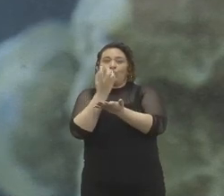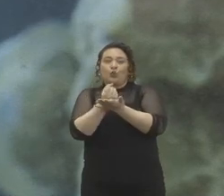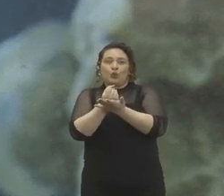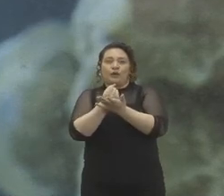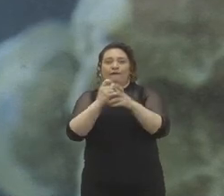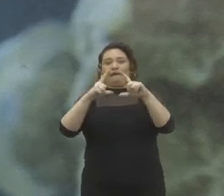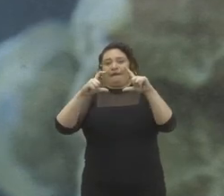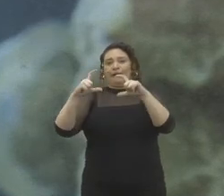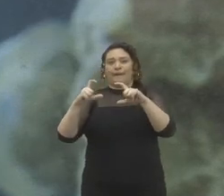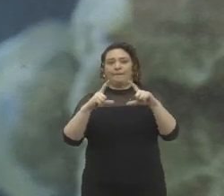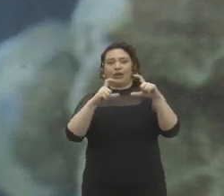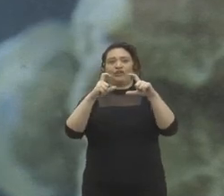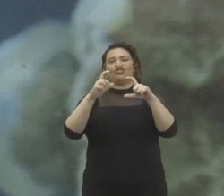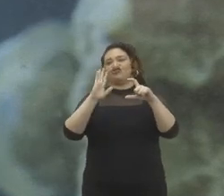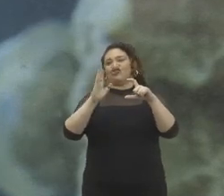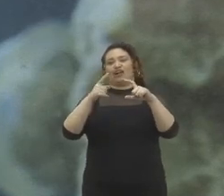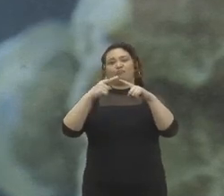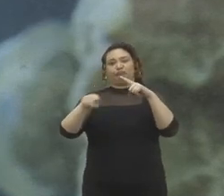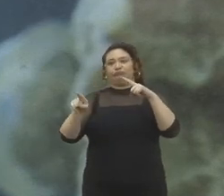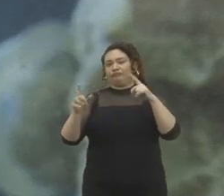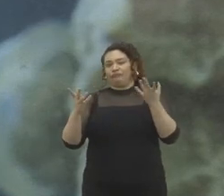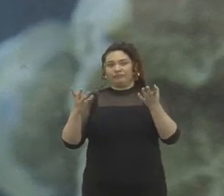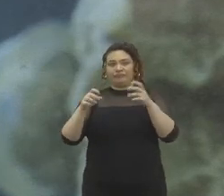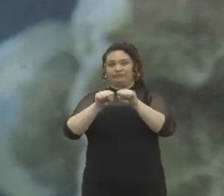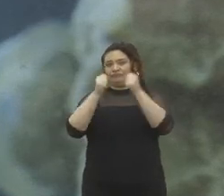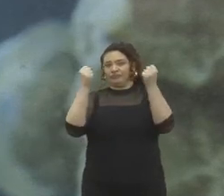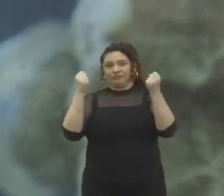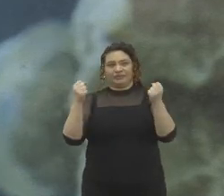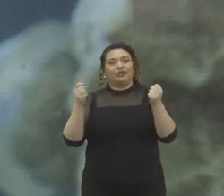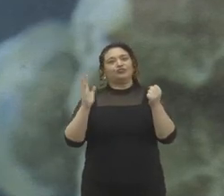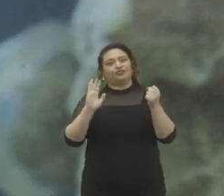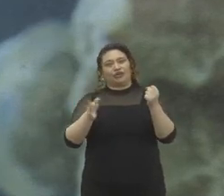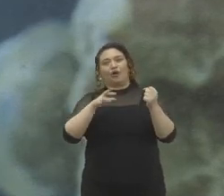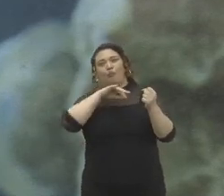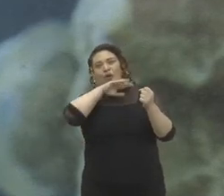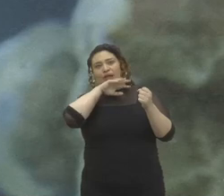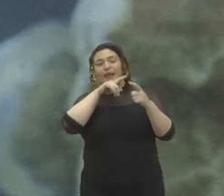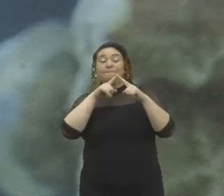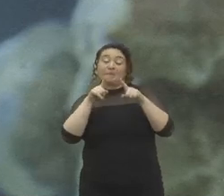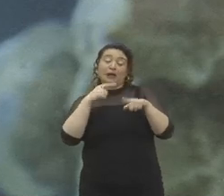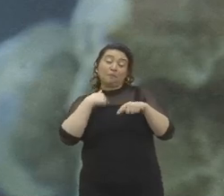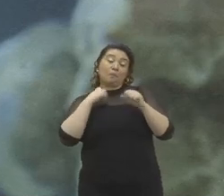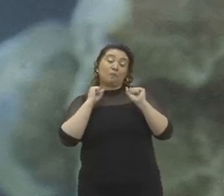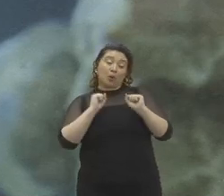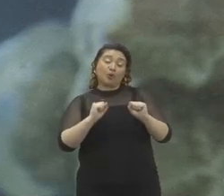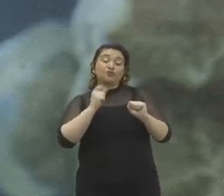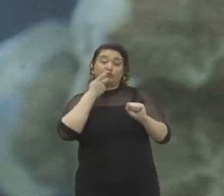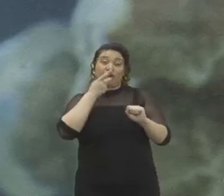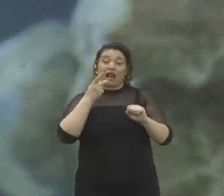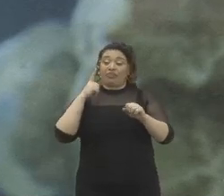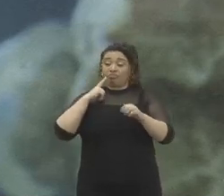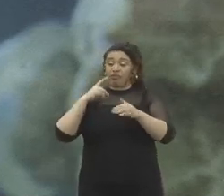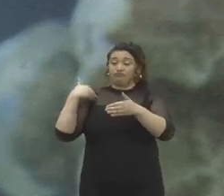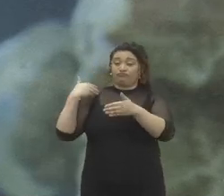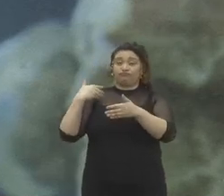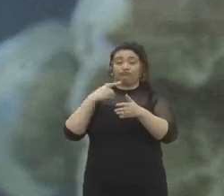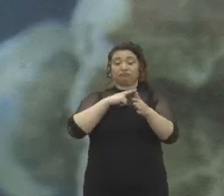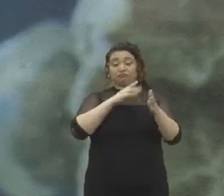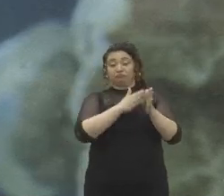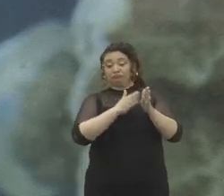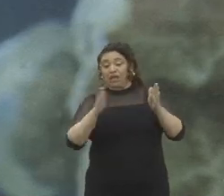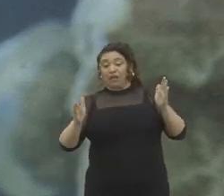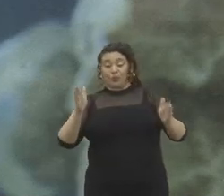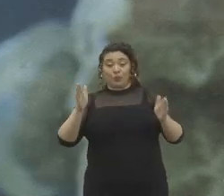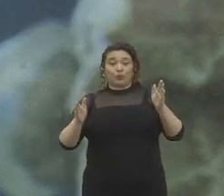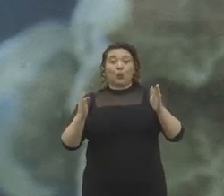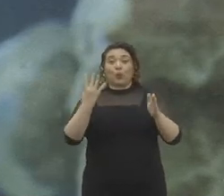câmera eletrônica é é um pode ser um desastre mas olha eu posso dizer que ao longo de 4 anos a gente